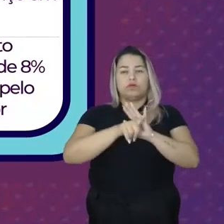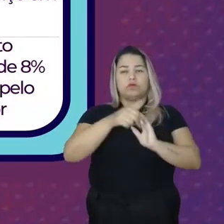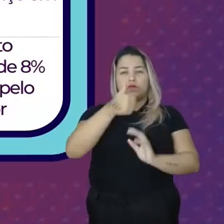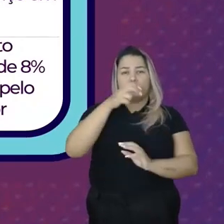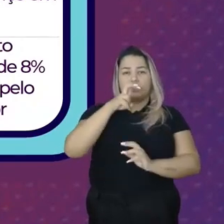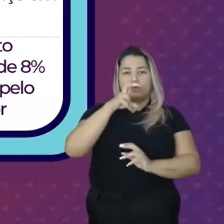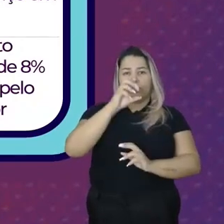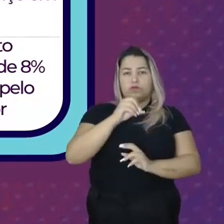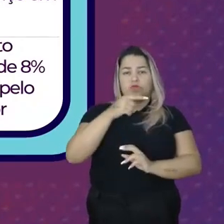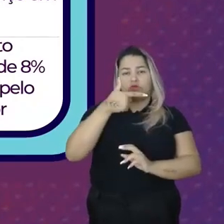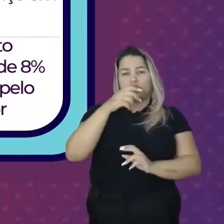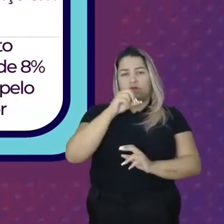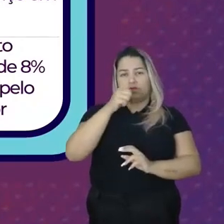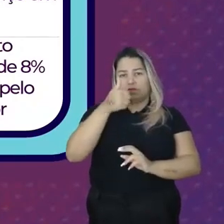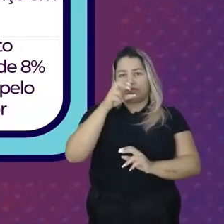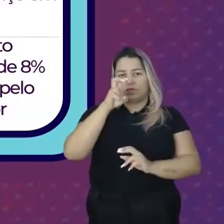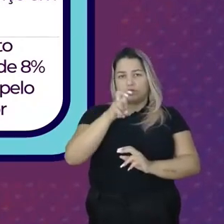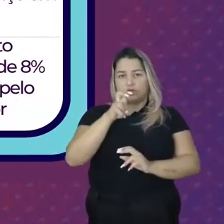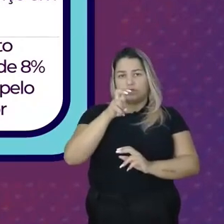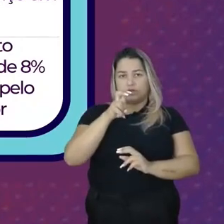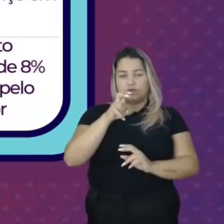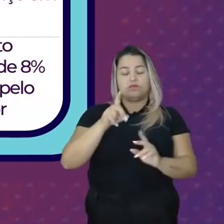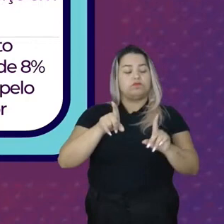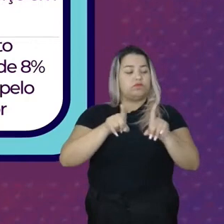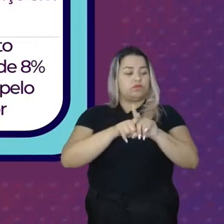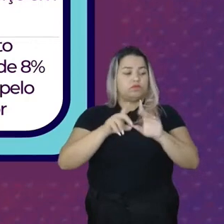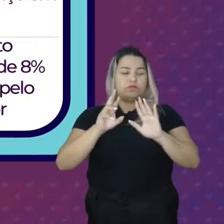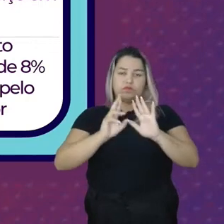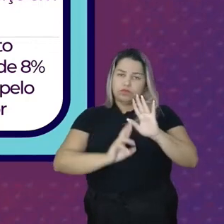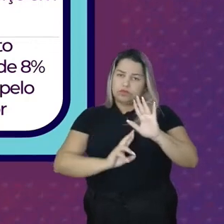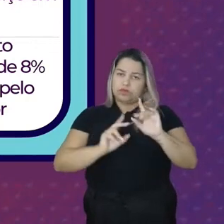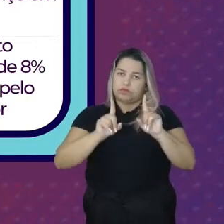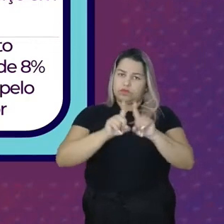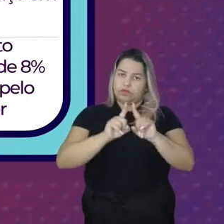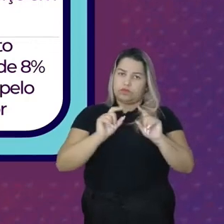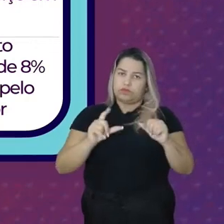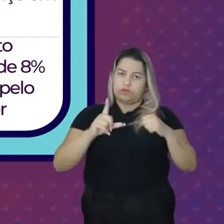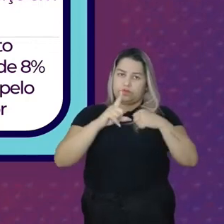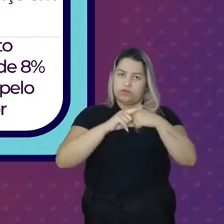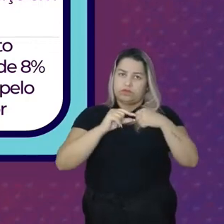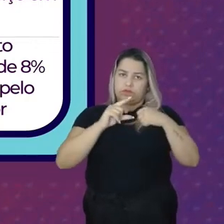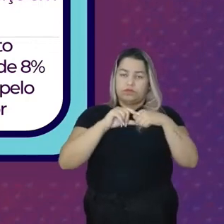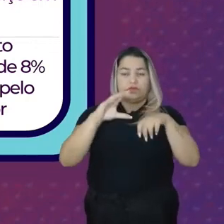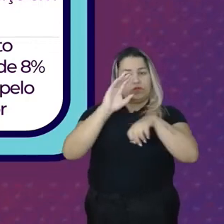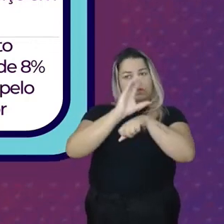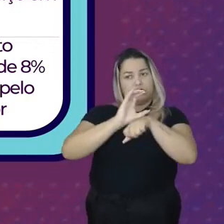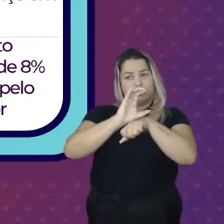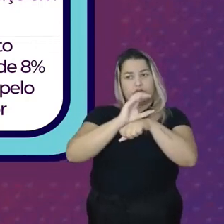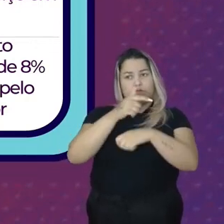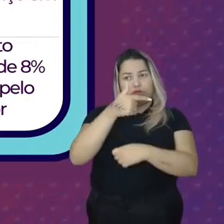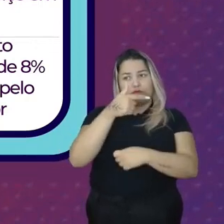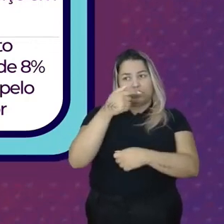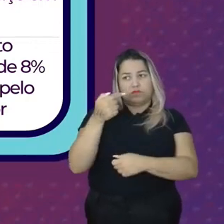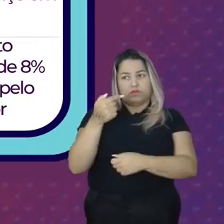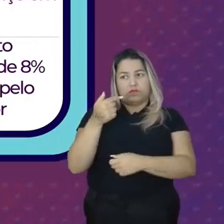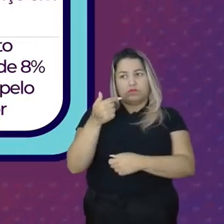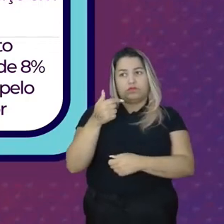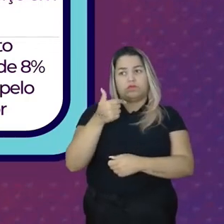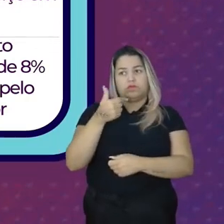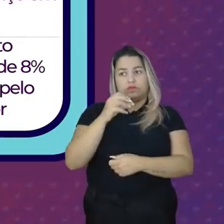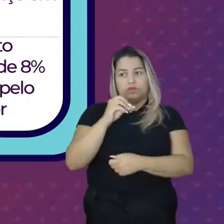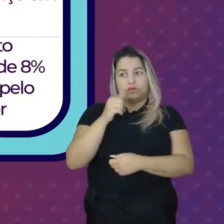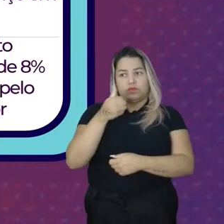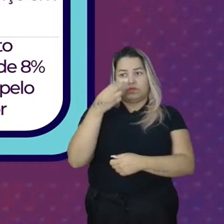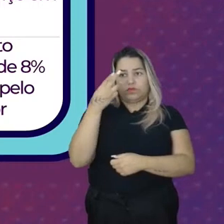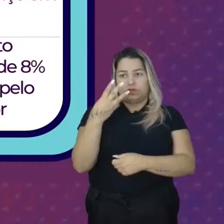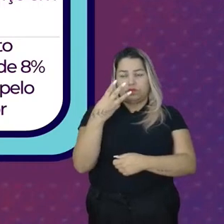de 2015 finalmente regulamentou a Emenda Constitucional 72 de 2013.